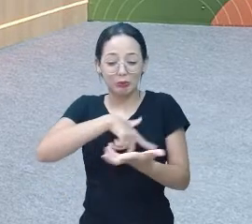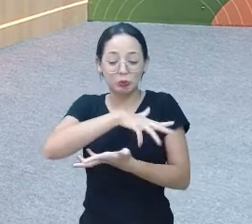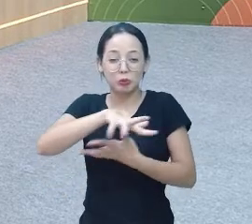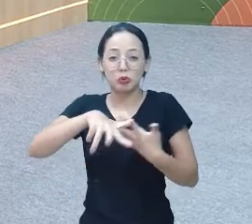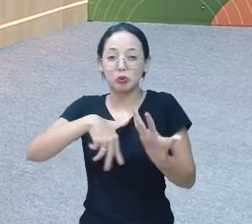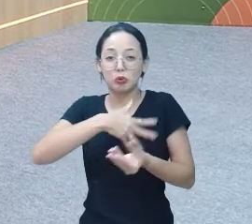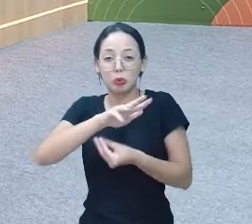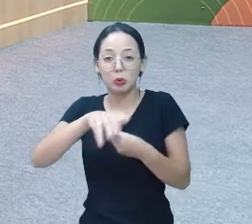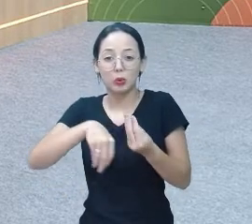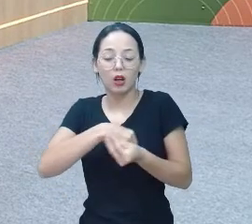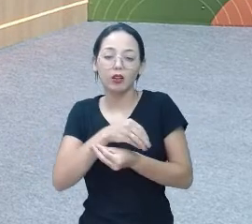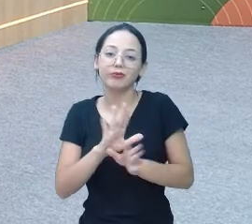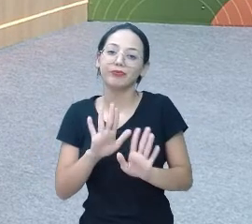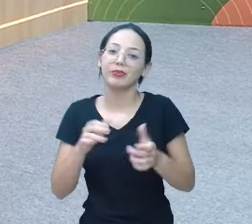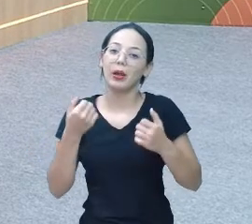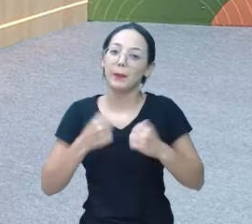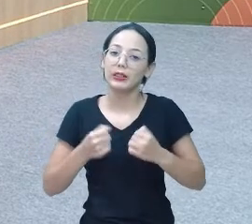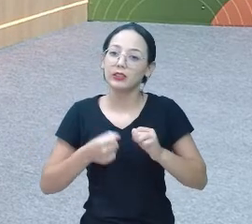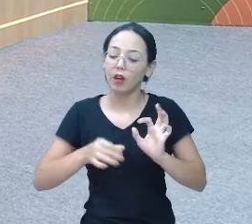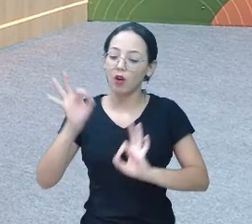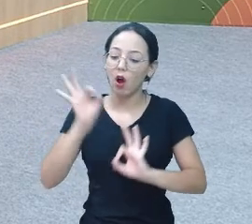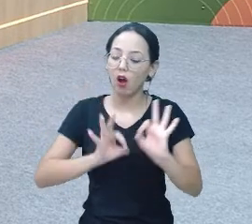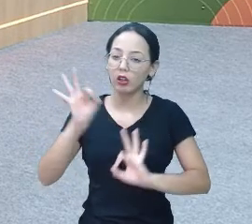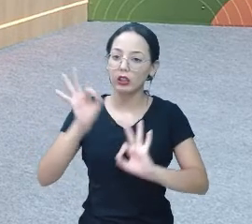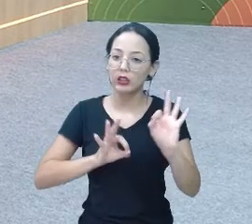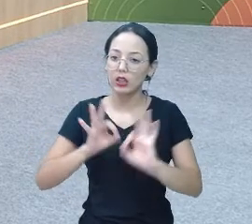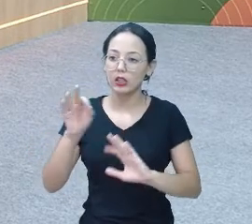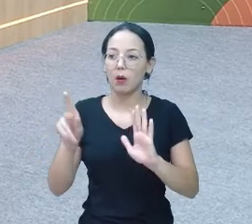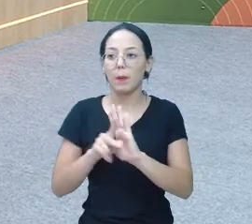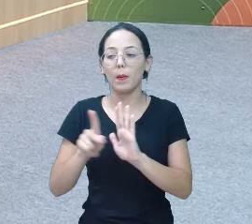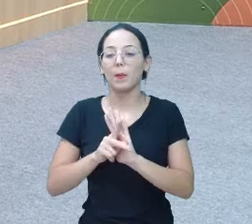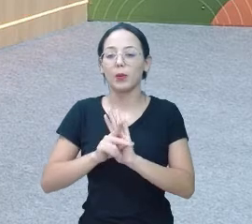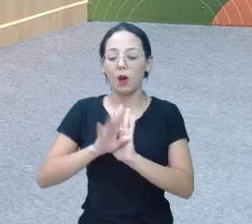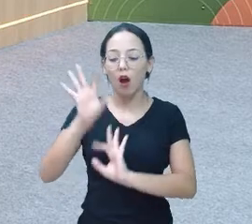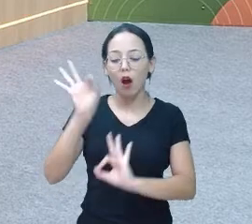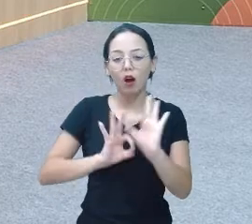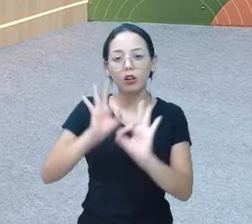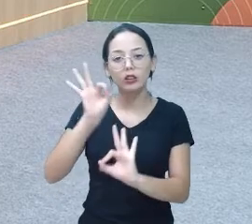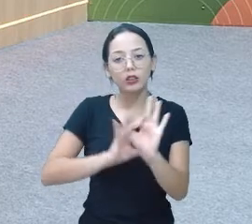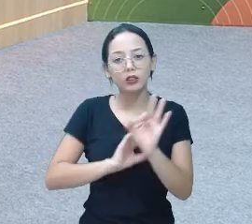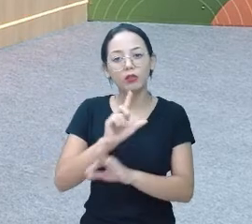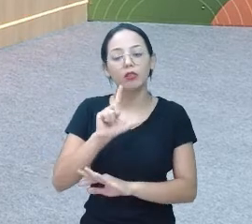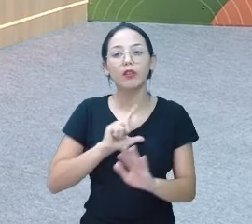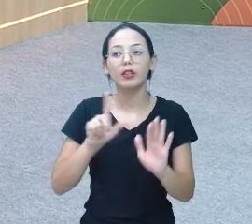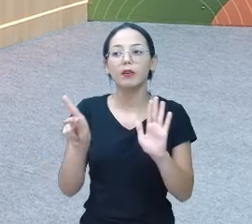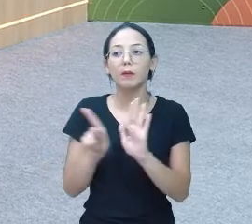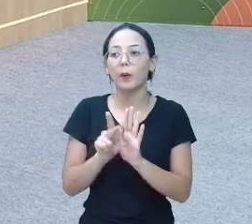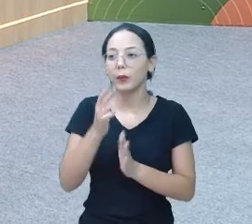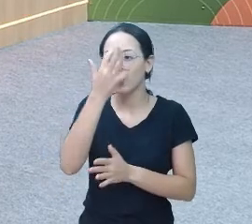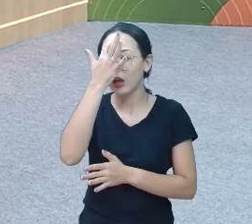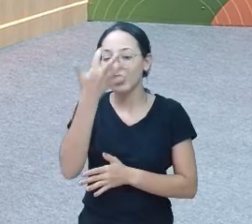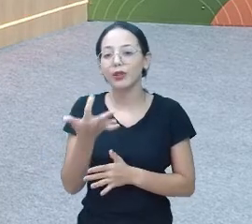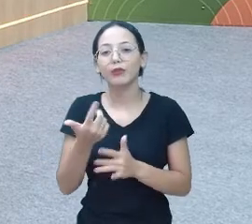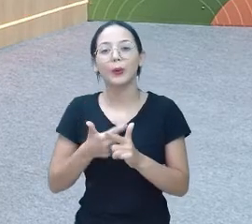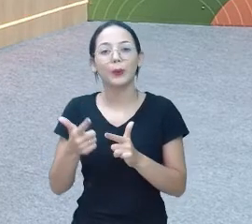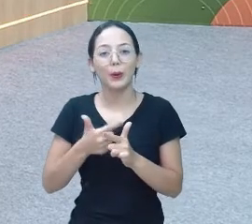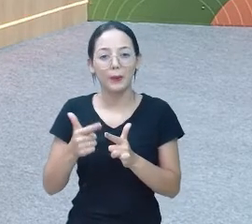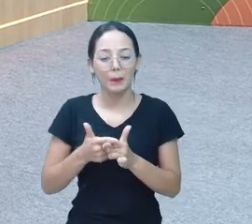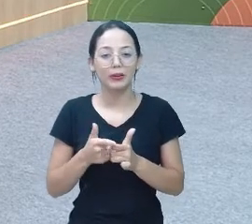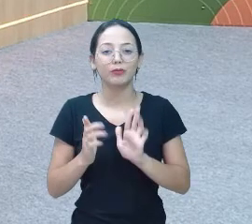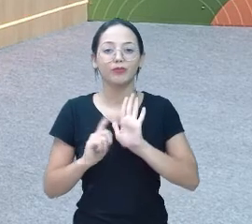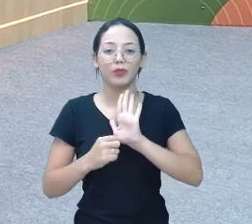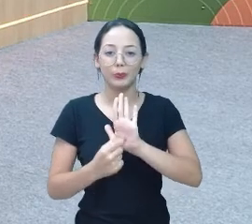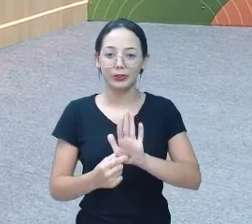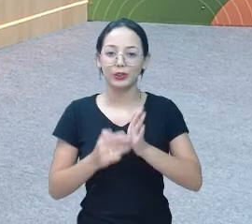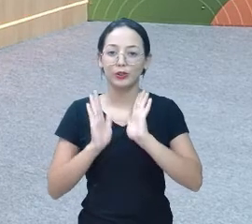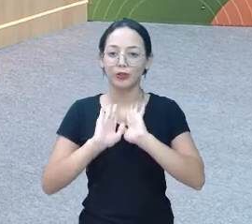necessário ter uma organização, de modo que essa organização tivesse como solução o problema que nós acabamos